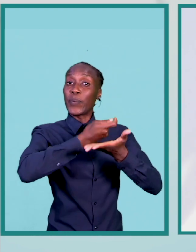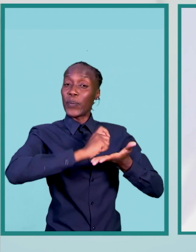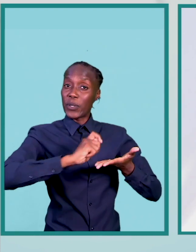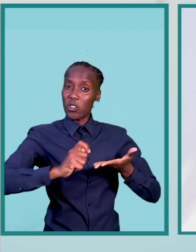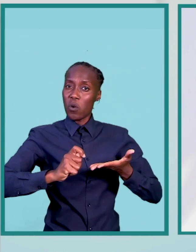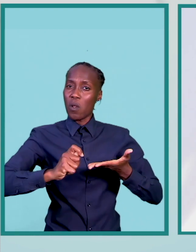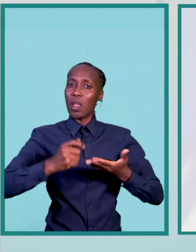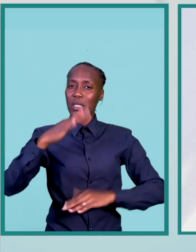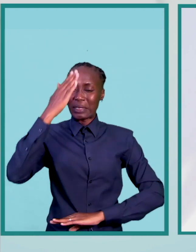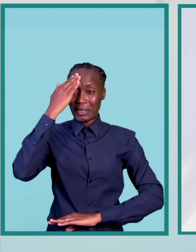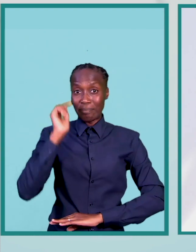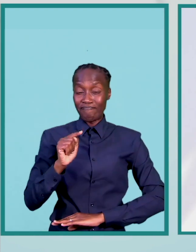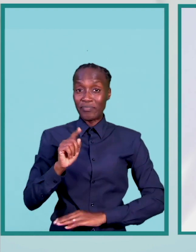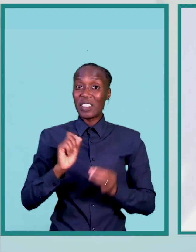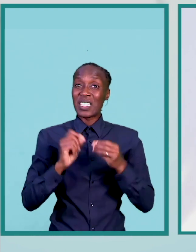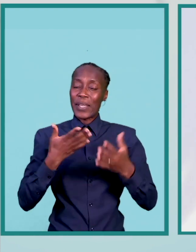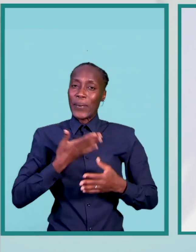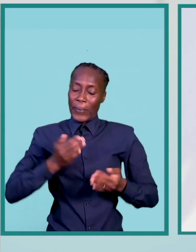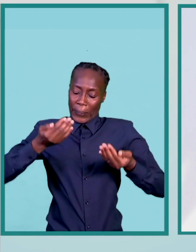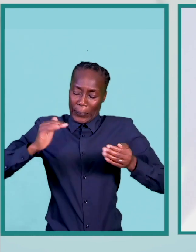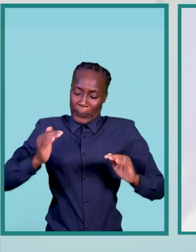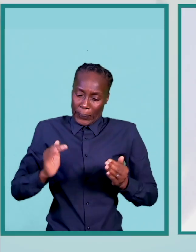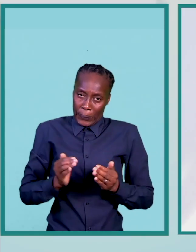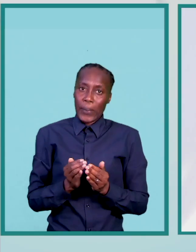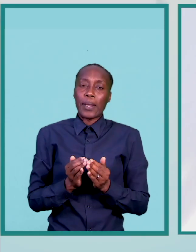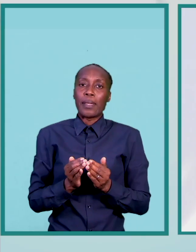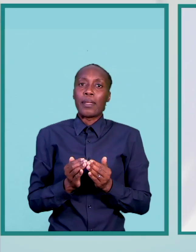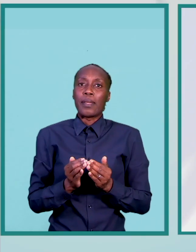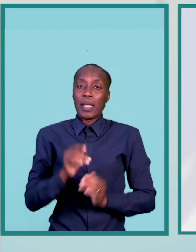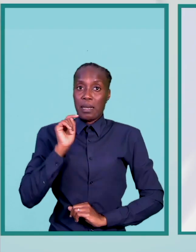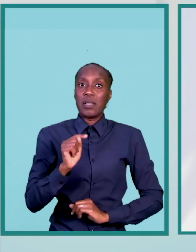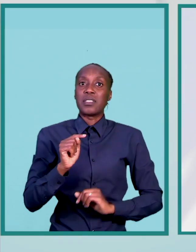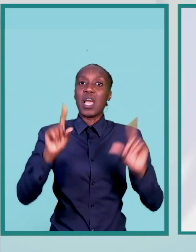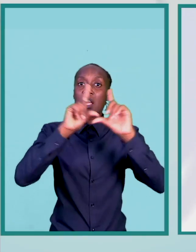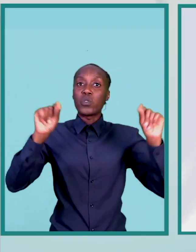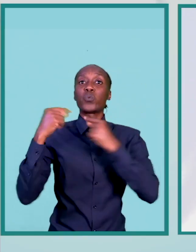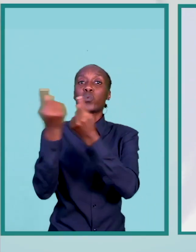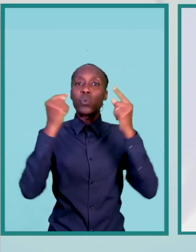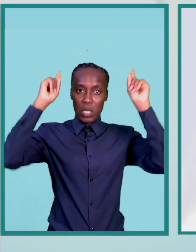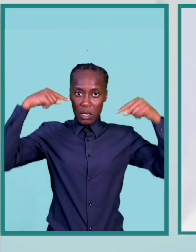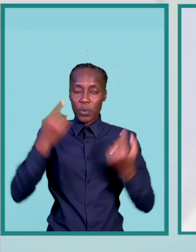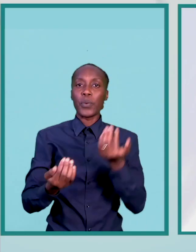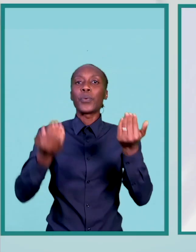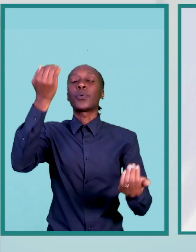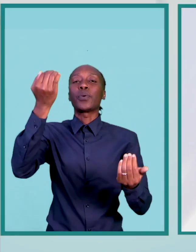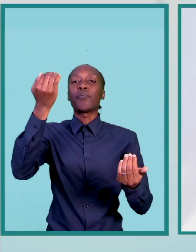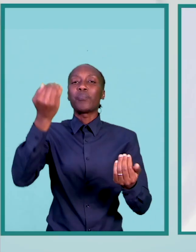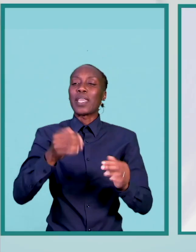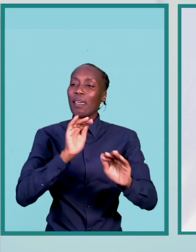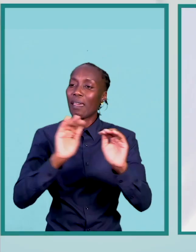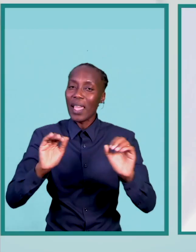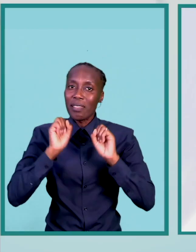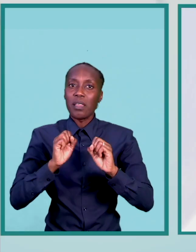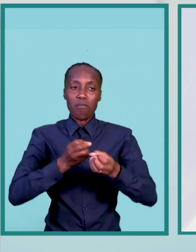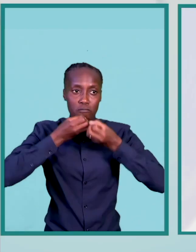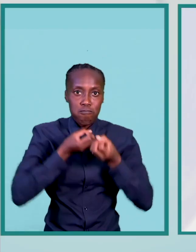digo aqui, nós estamos firmes nesta luta de prevenção e de combate ao aborto prematuro. Não tem como esta cadeia toda falhar.